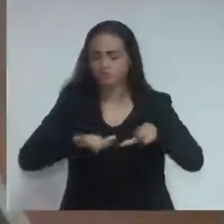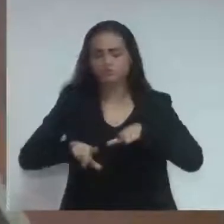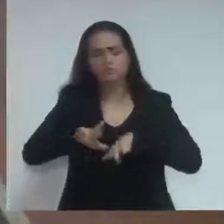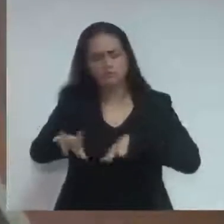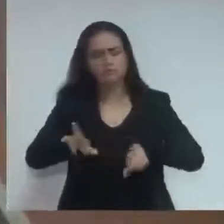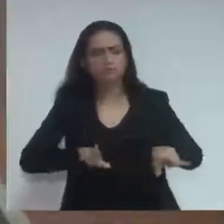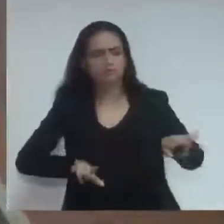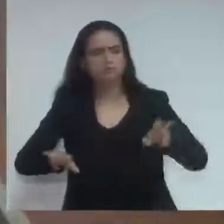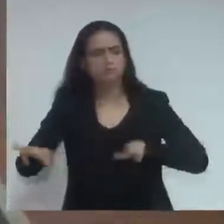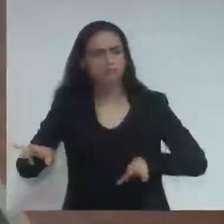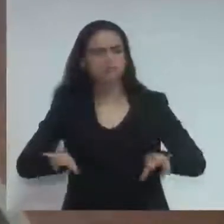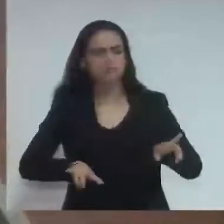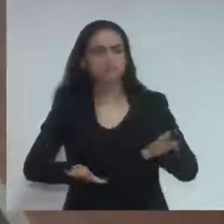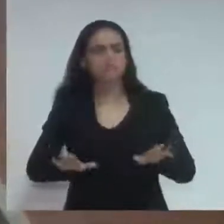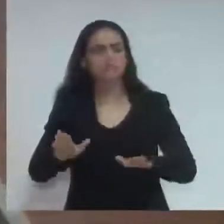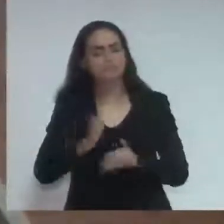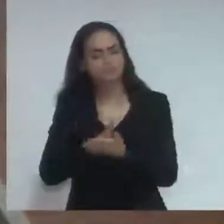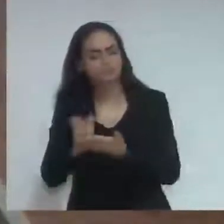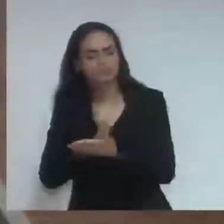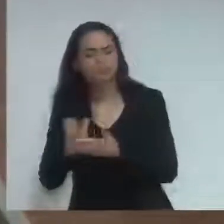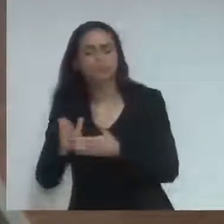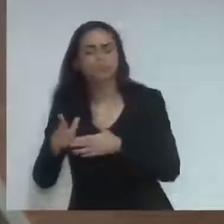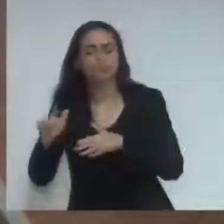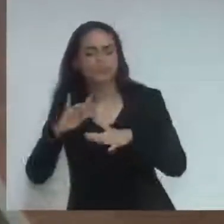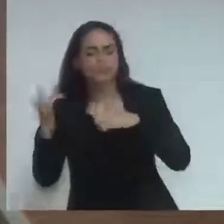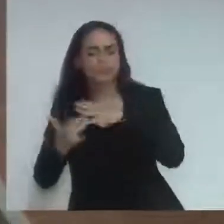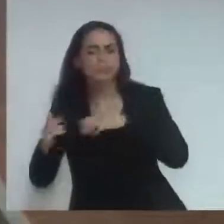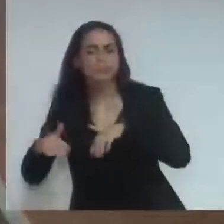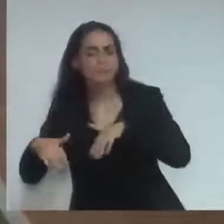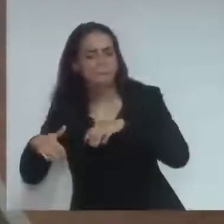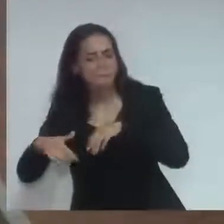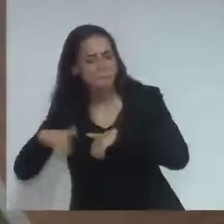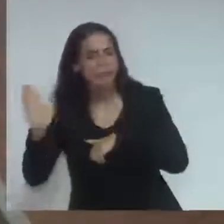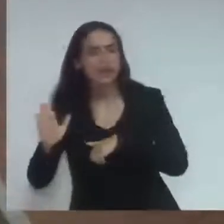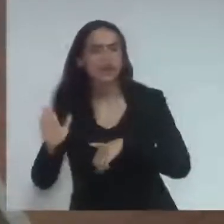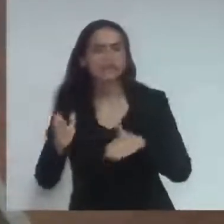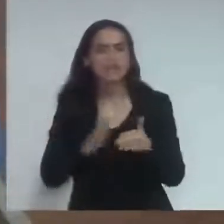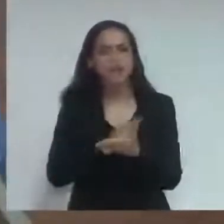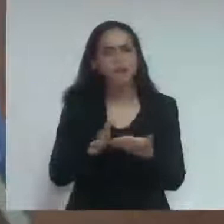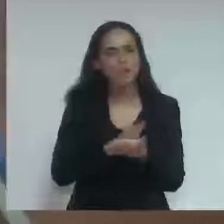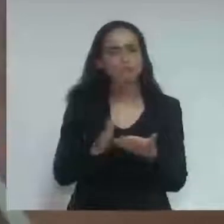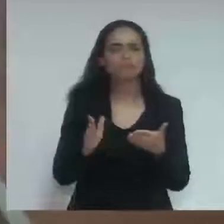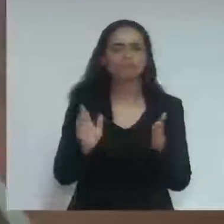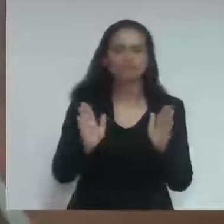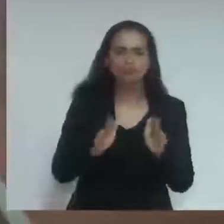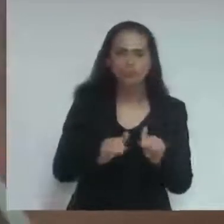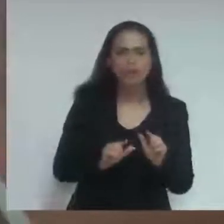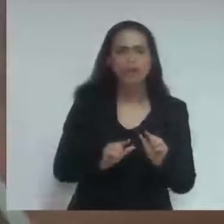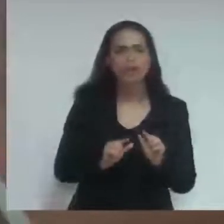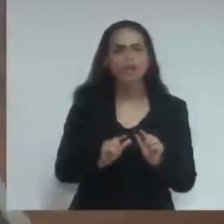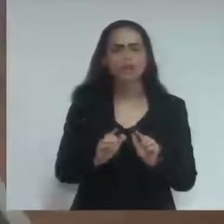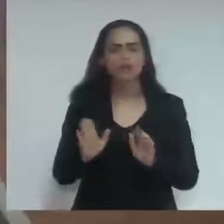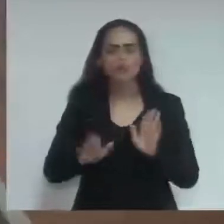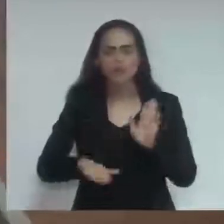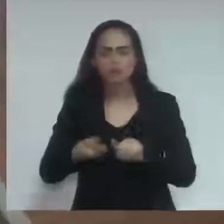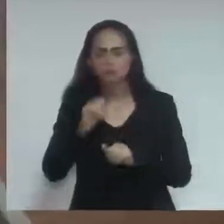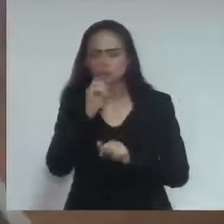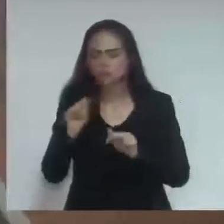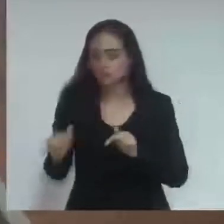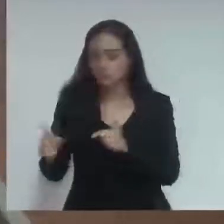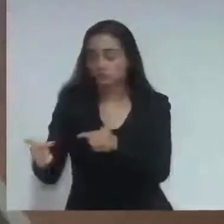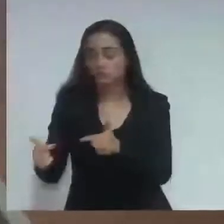Né? Alguns usam mais as redes sociais, outros usam menos. Alguém tem uma postura um pouco mais ativa,